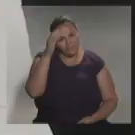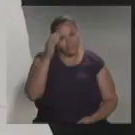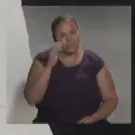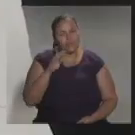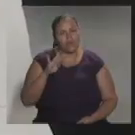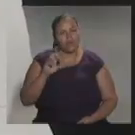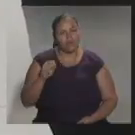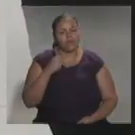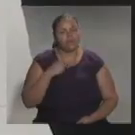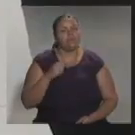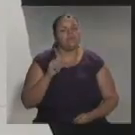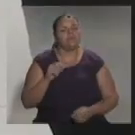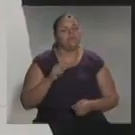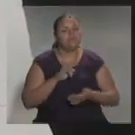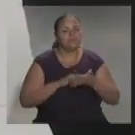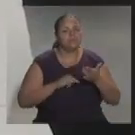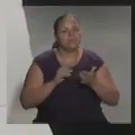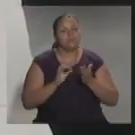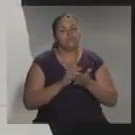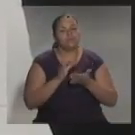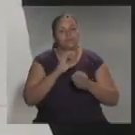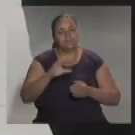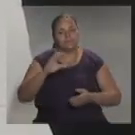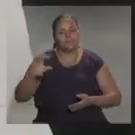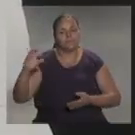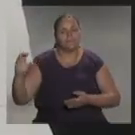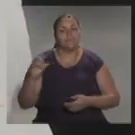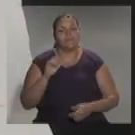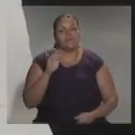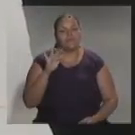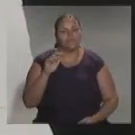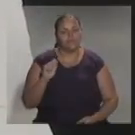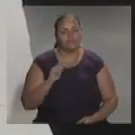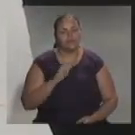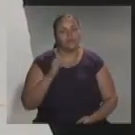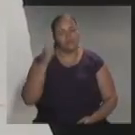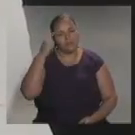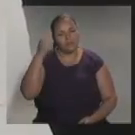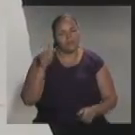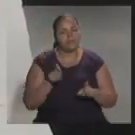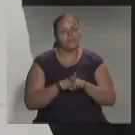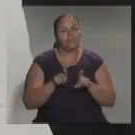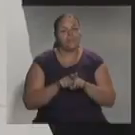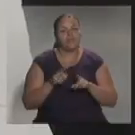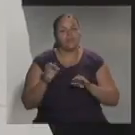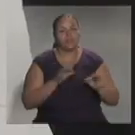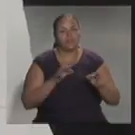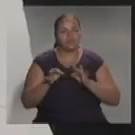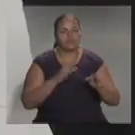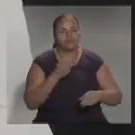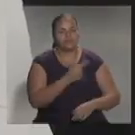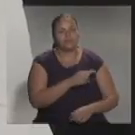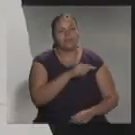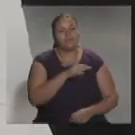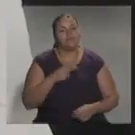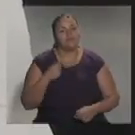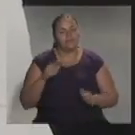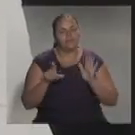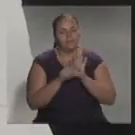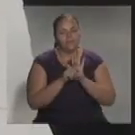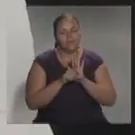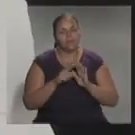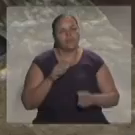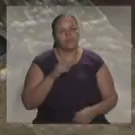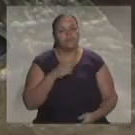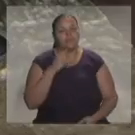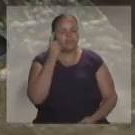dos repasses do governo estadual para as instituições ligadas à FIA. Vamos lembrar também os projetos dele que viraram